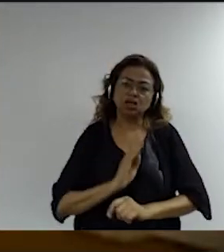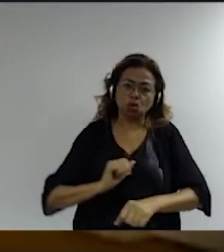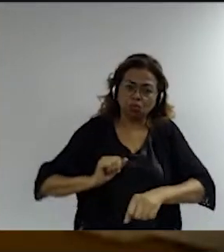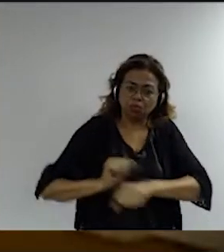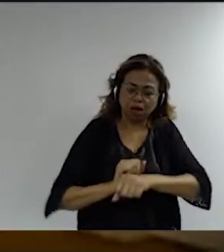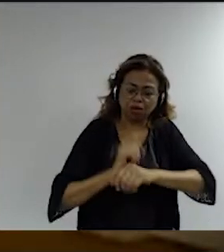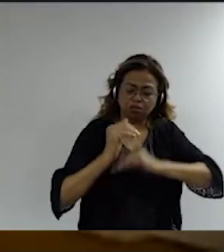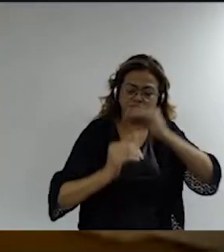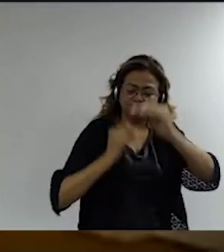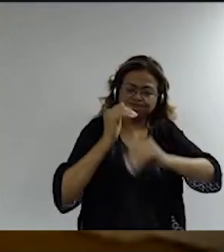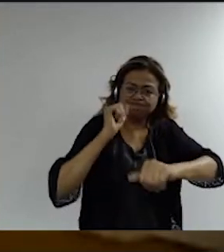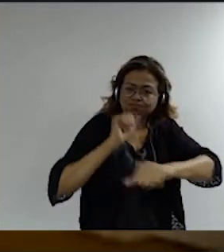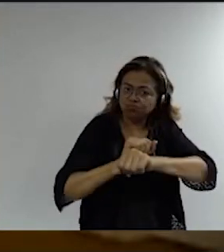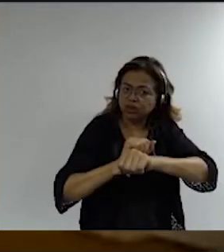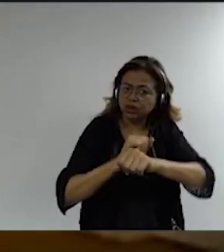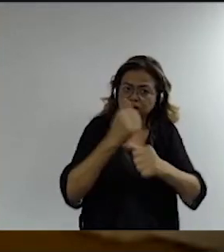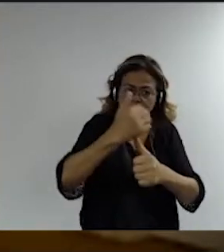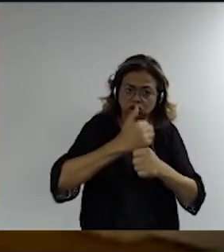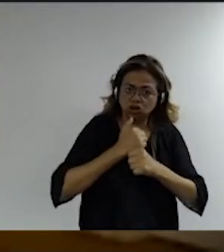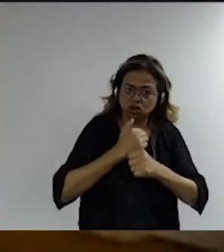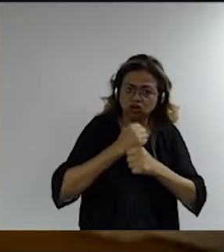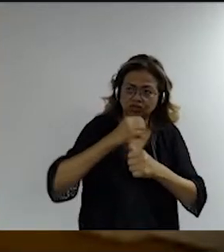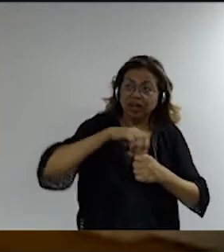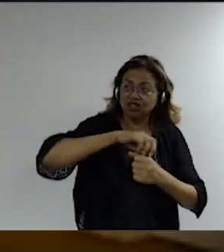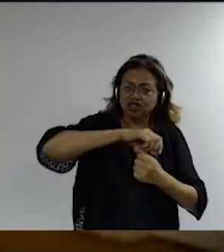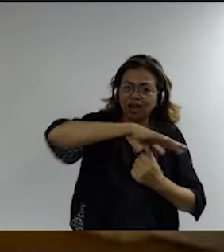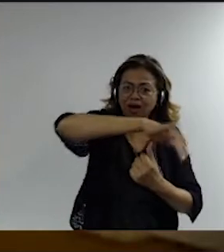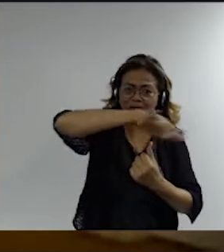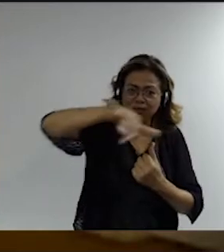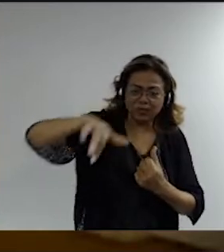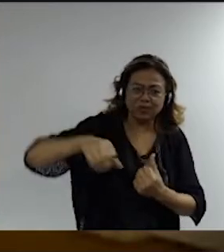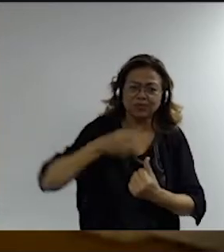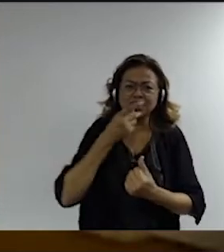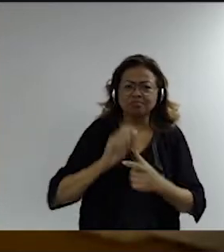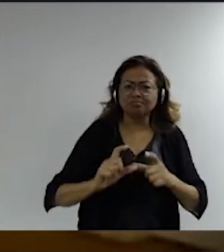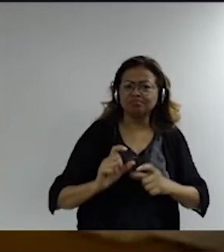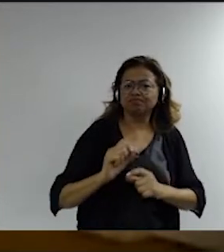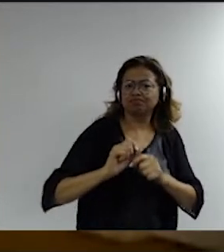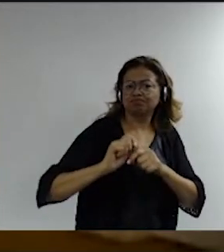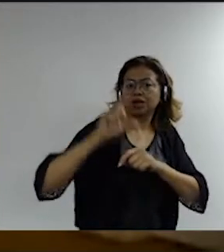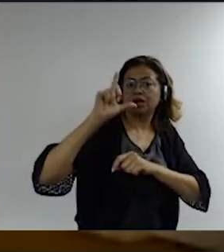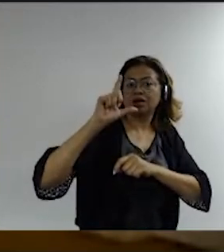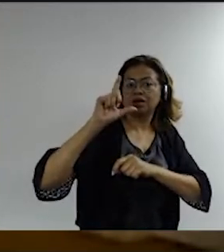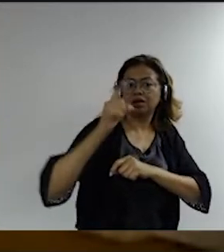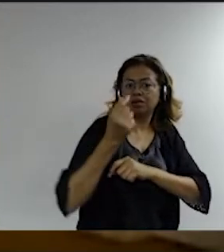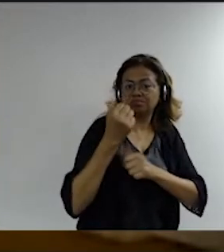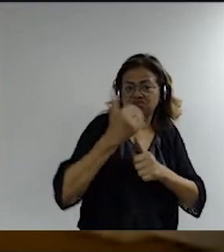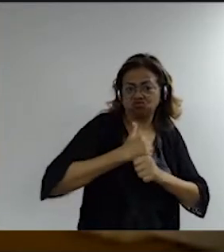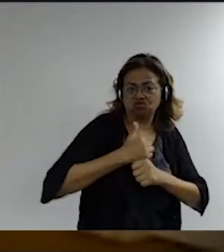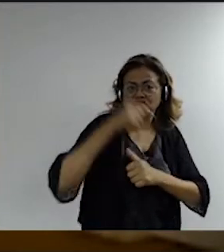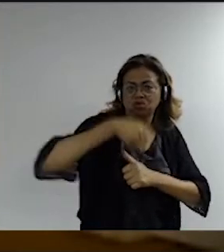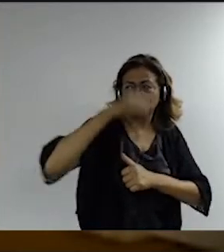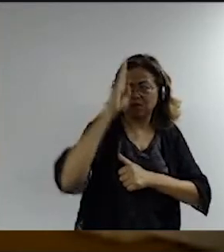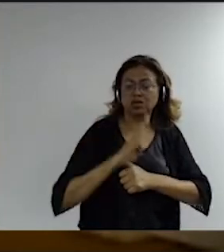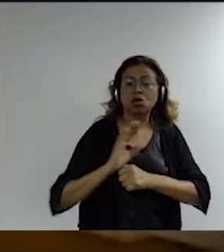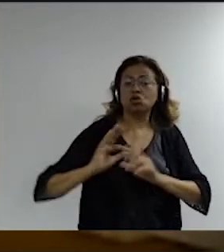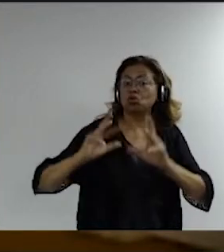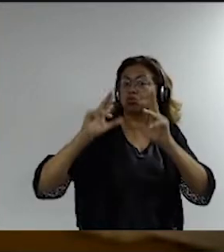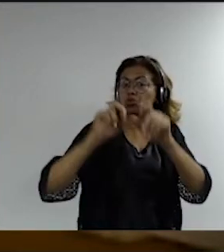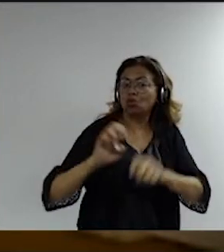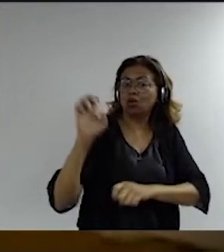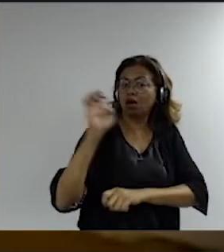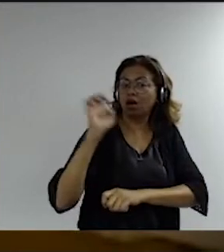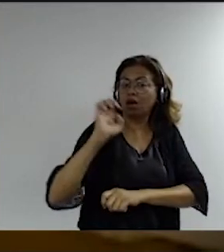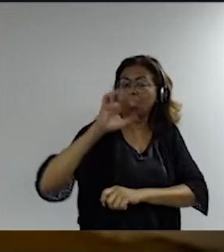dívida pública cresceu, o que não é problema em momento de crise. Nós podemos constatar que toda a Europa está